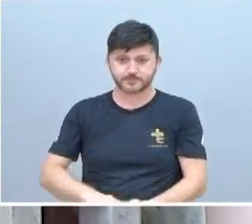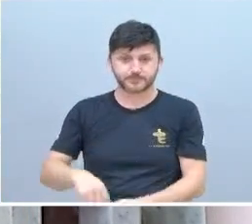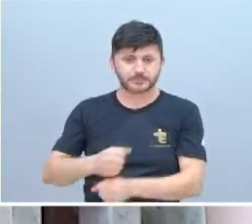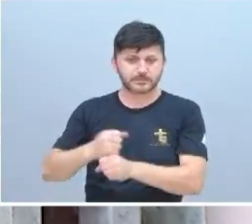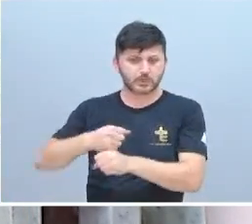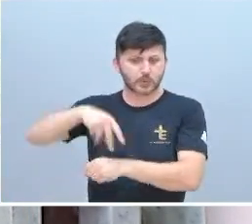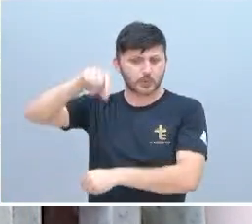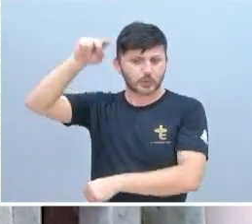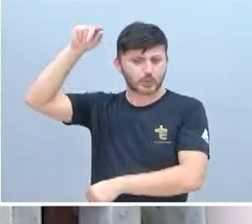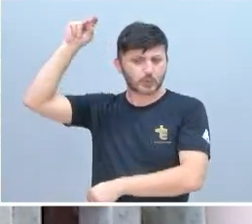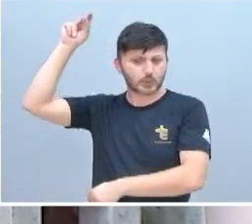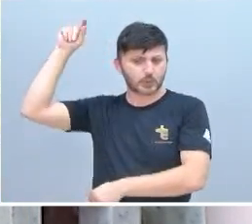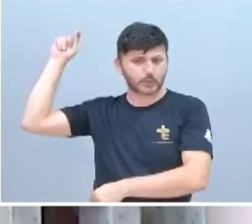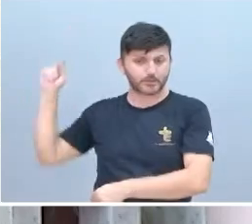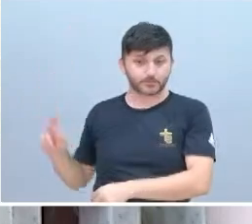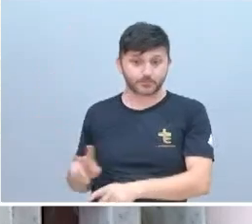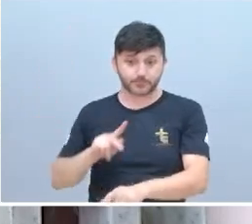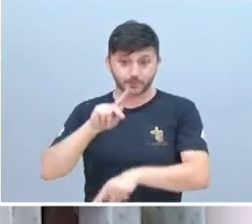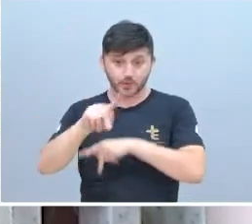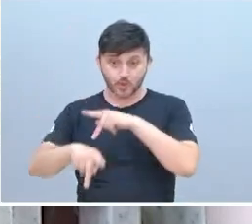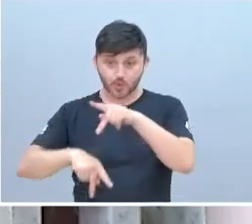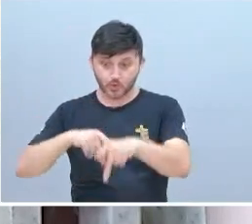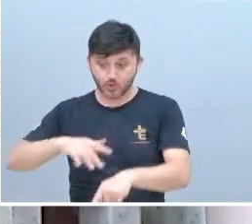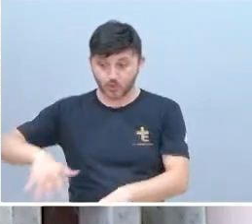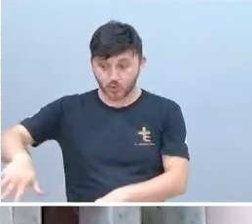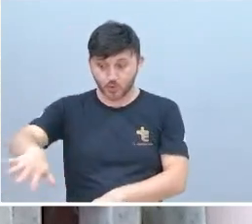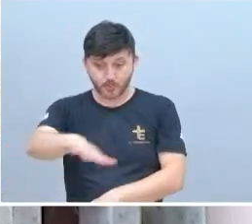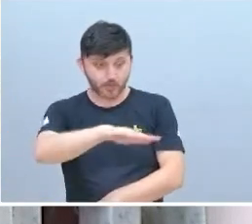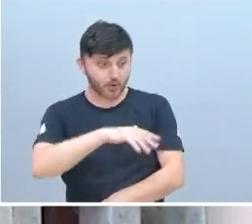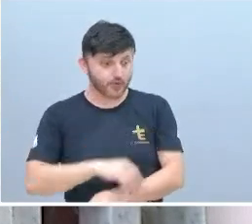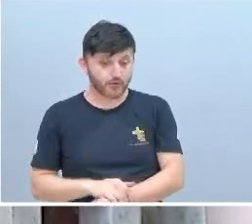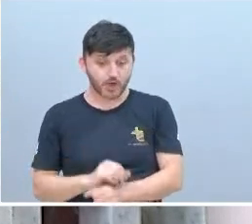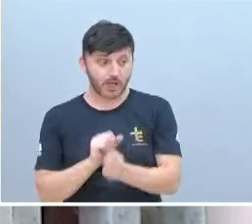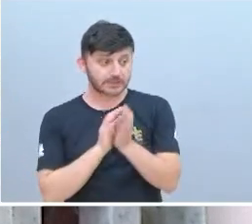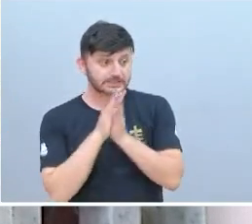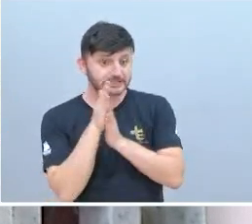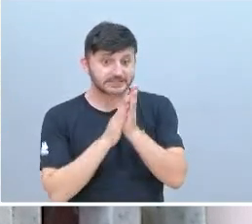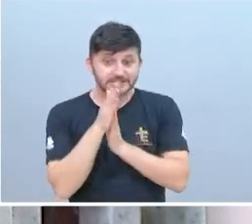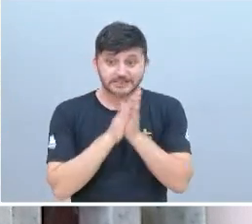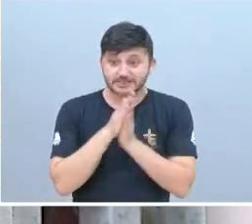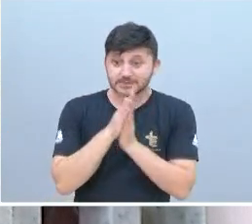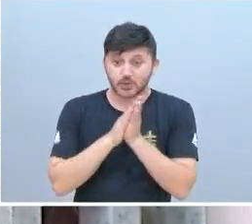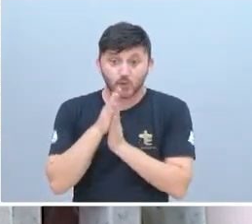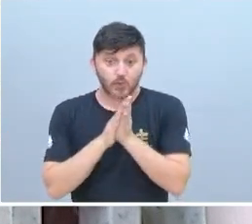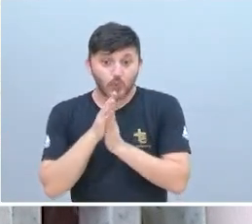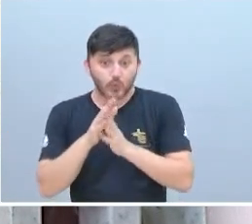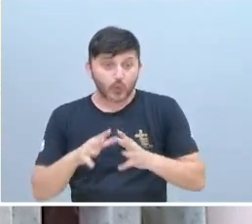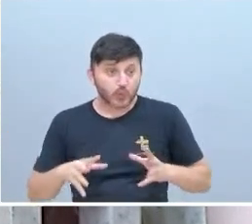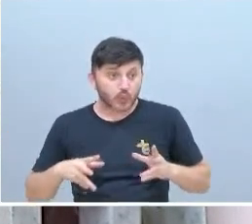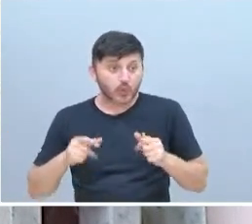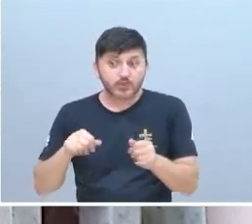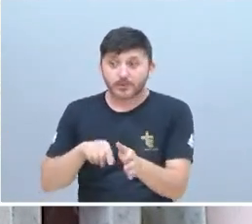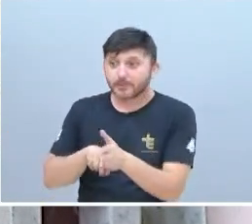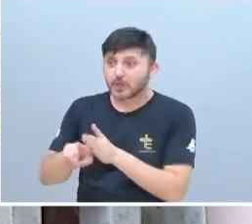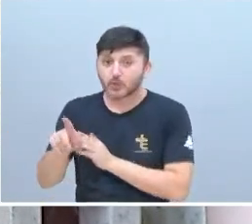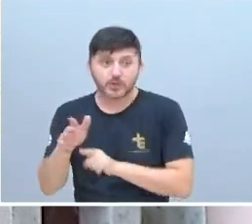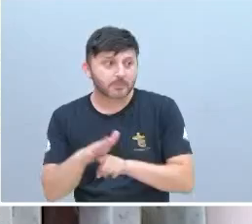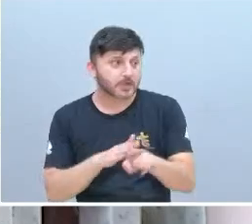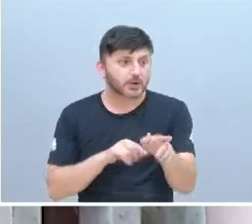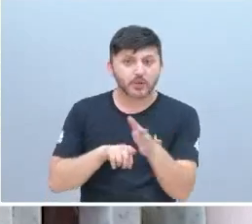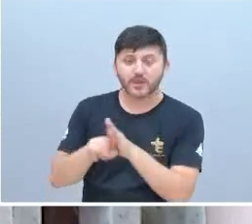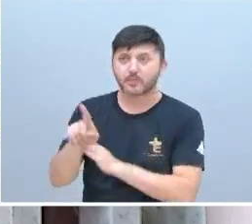tempo, o povo estava na expectativa e todos perguntavam no seu